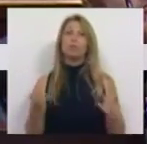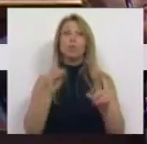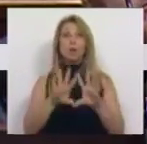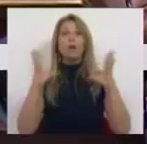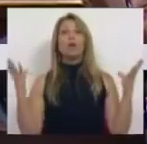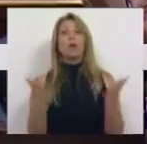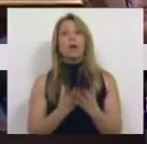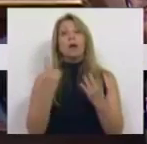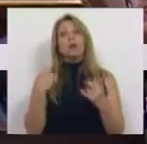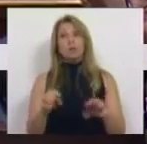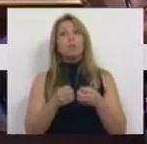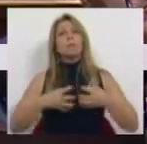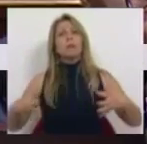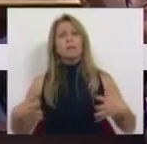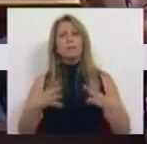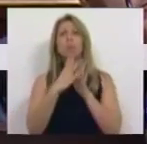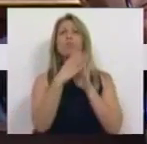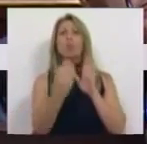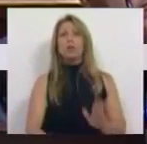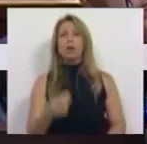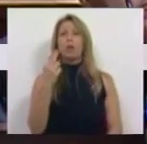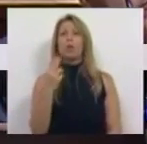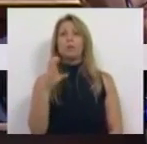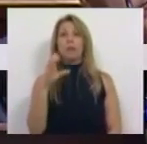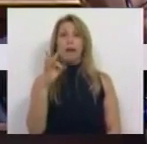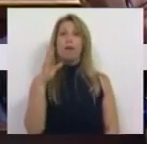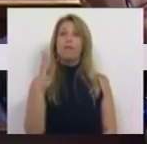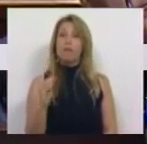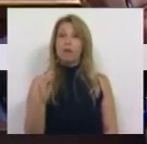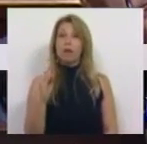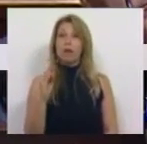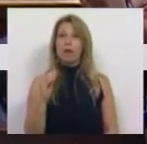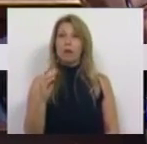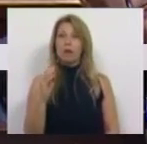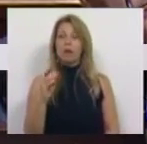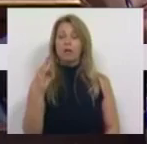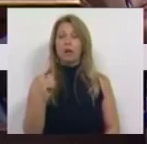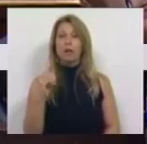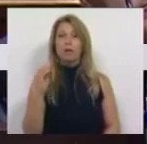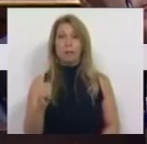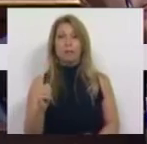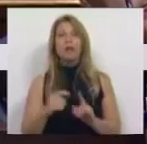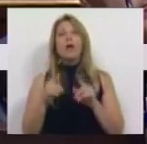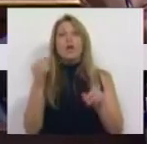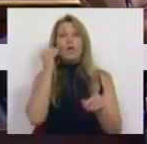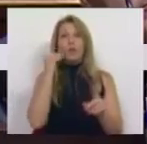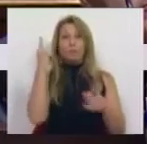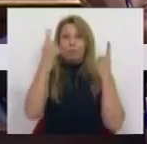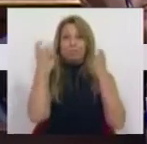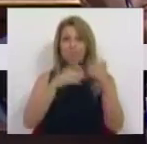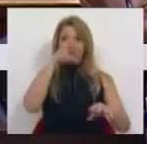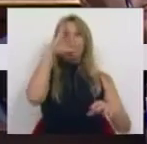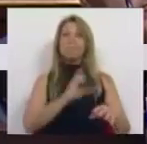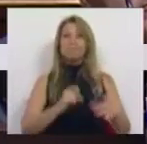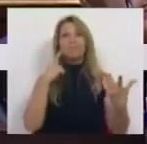mas apenas alargado o modelo das USF, como pensa o Governo resolver as disparidades de atendimento mencionadas